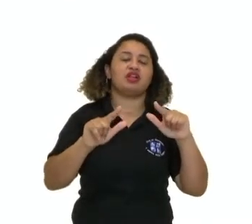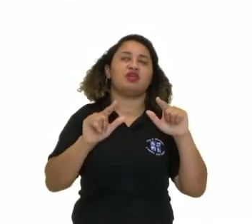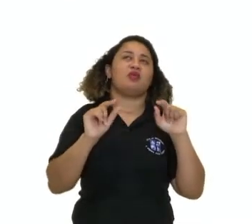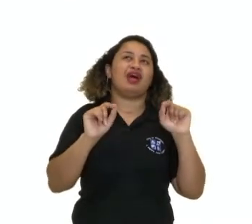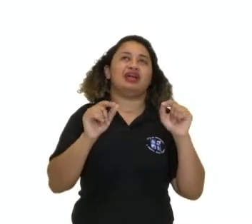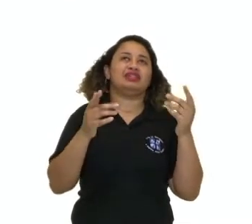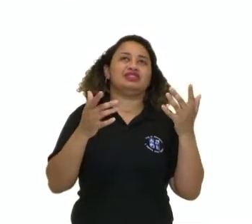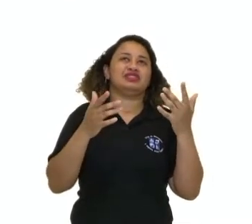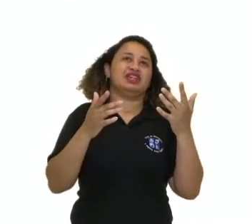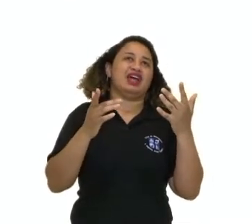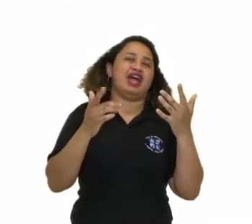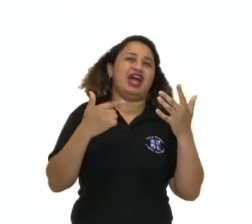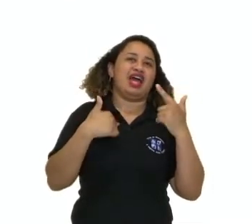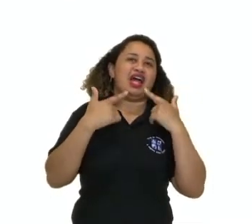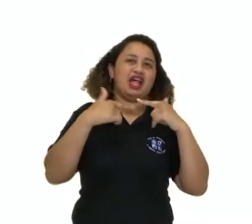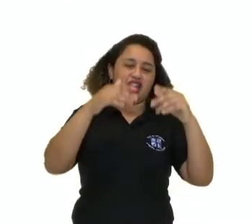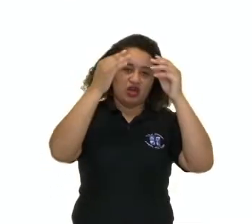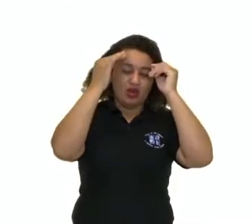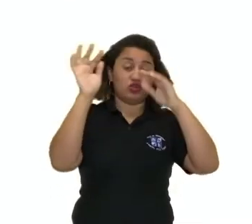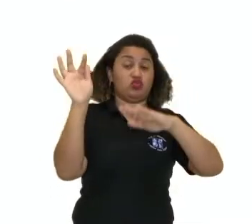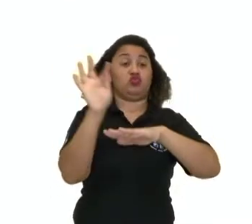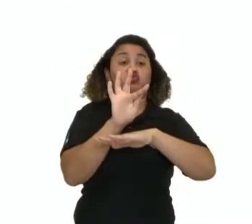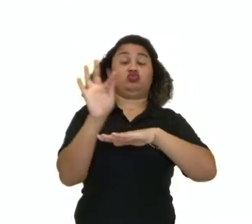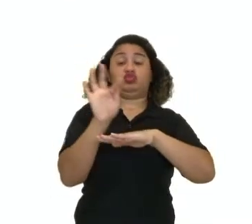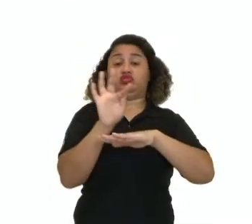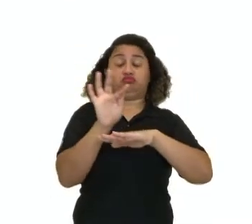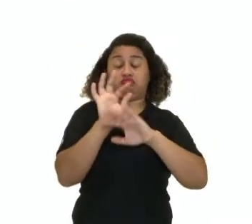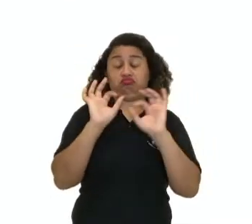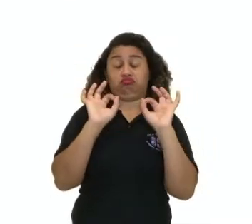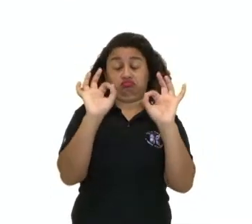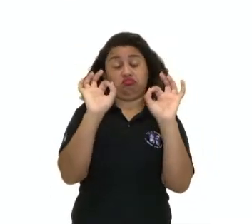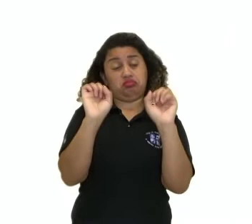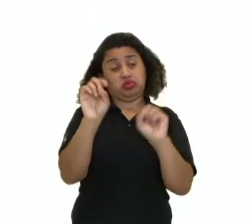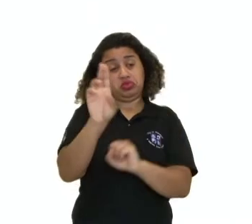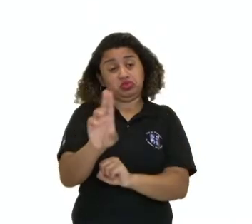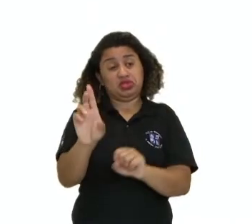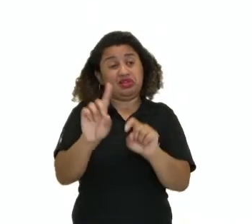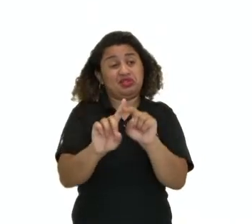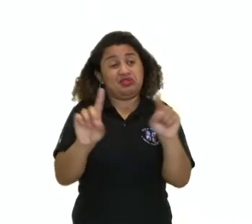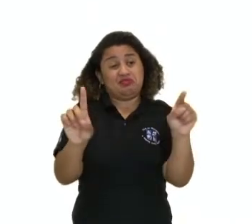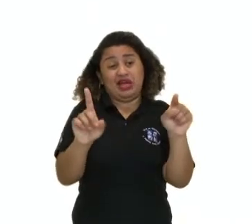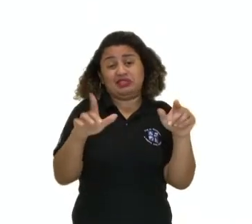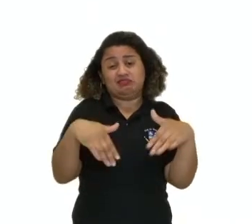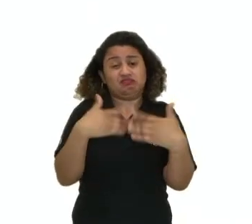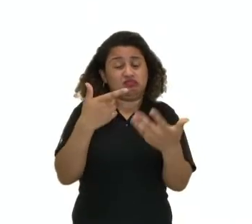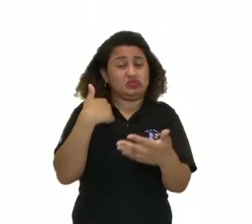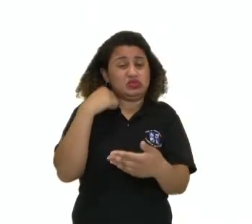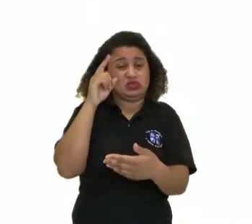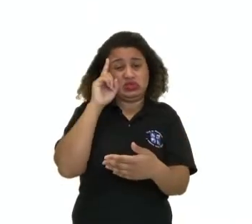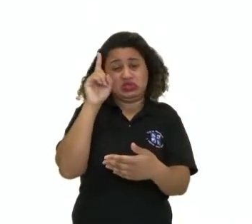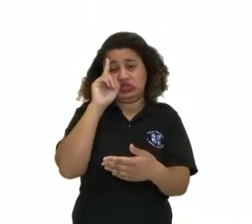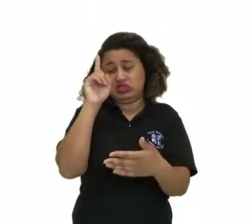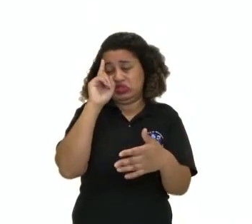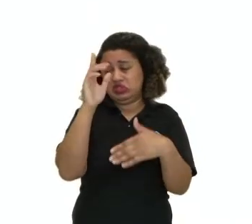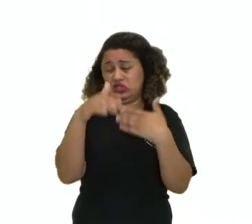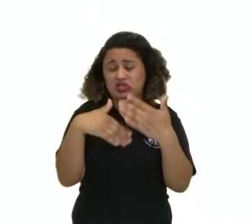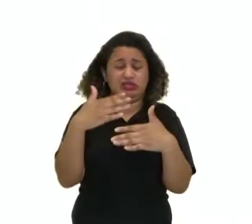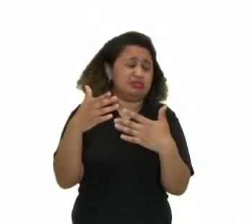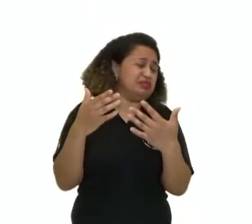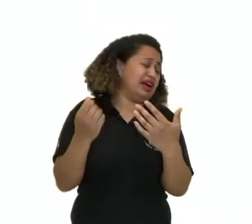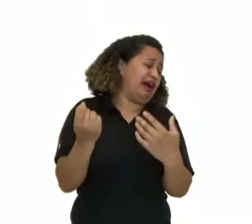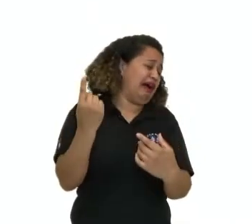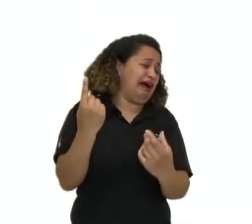linguagem muito oficial muito formal até pode ser usada mas a linguagem do dia-a-dia ninguém